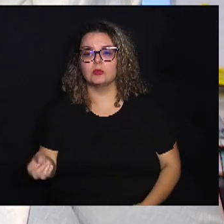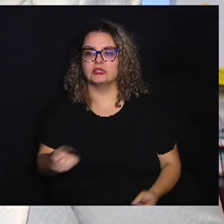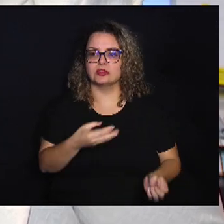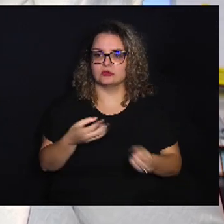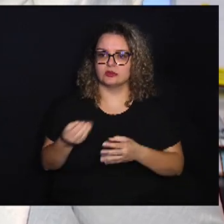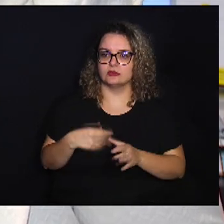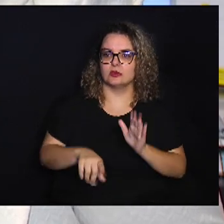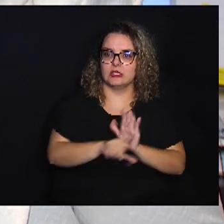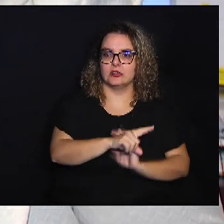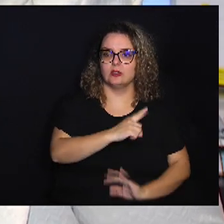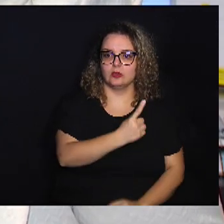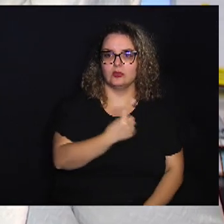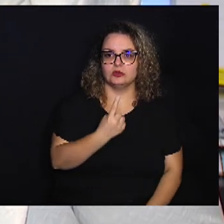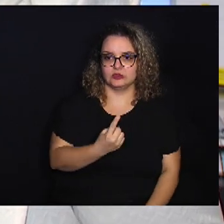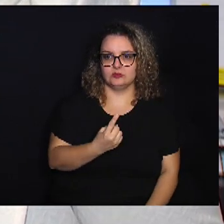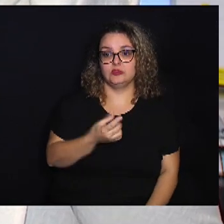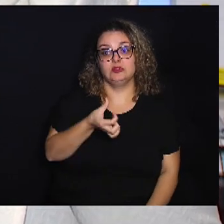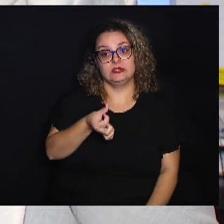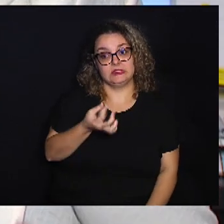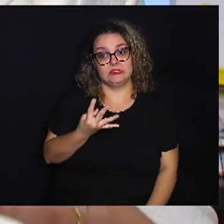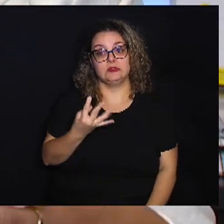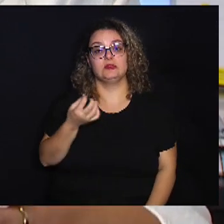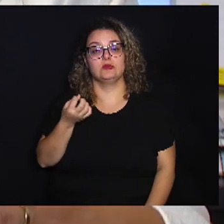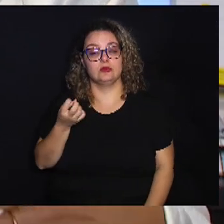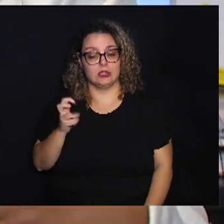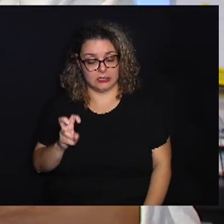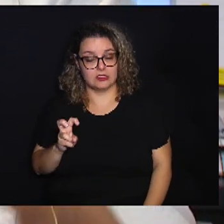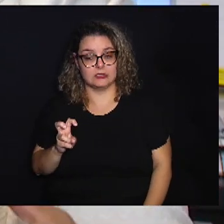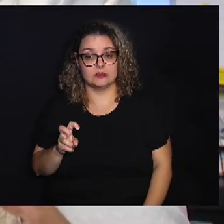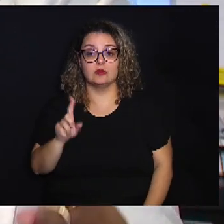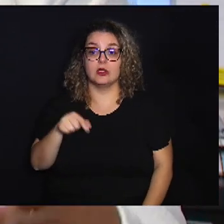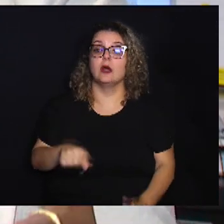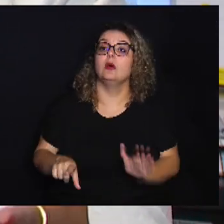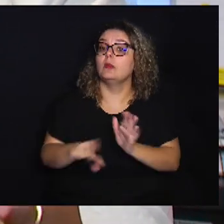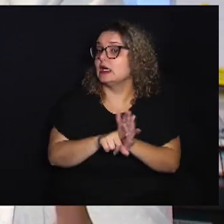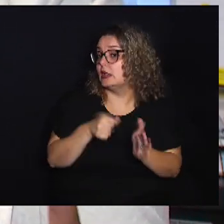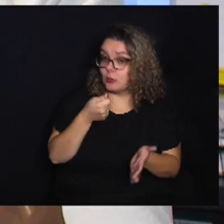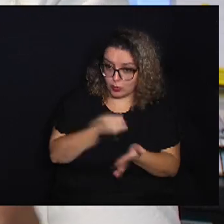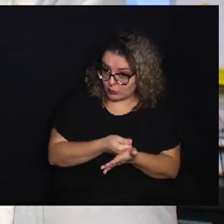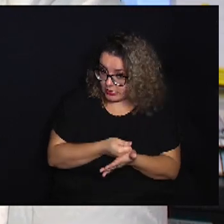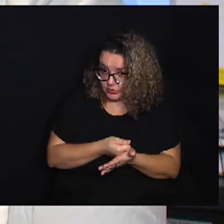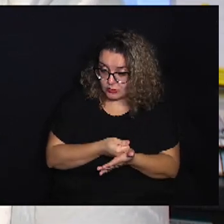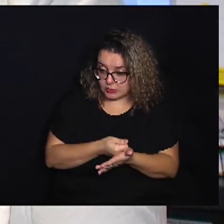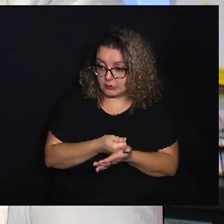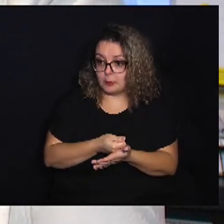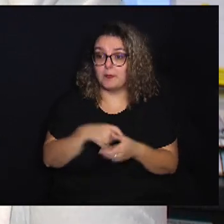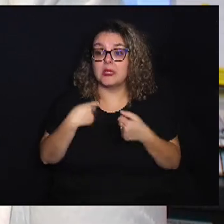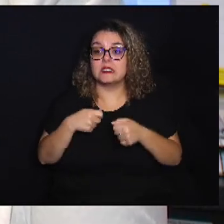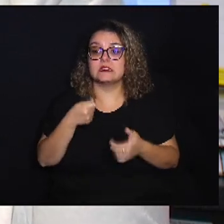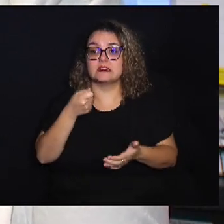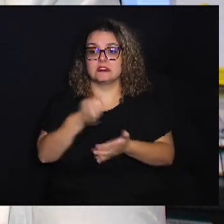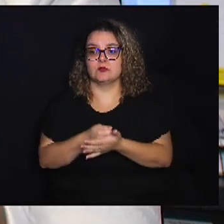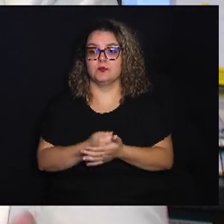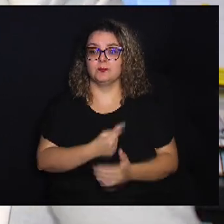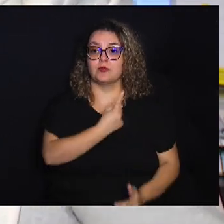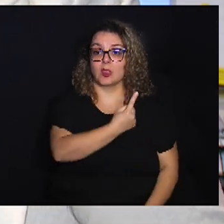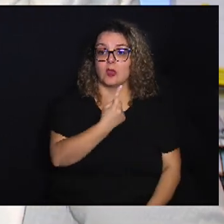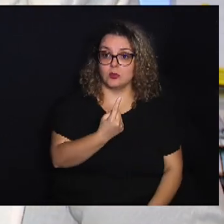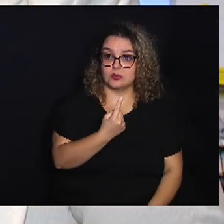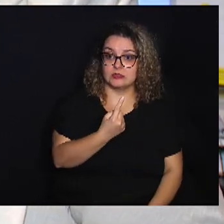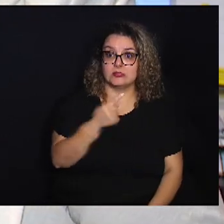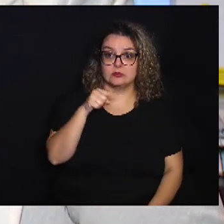Lei 11.645. Ela é uma lei obrigatória. Então, a 11.000 veio